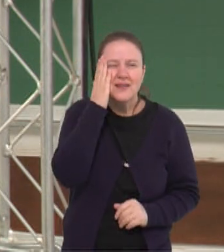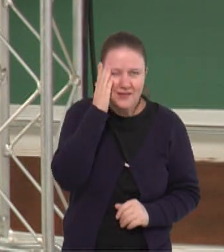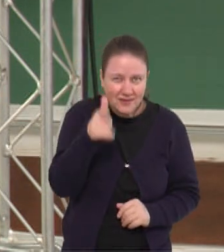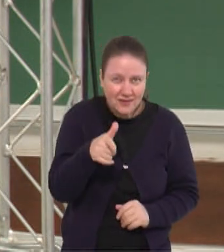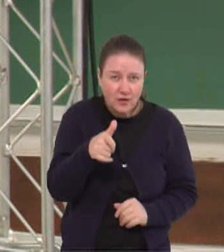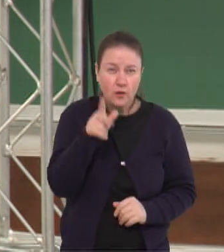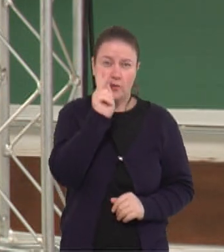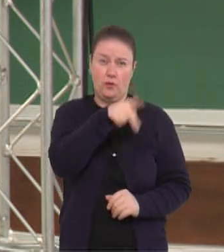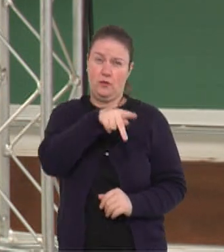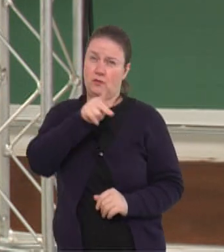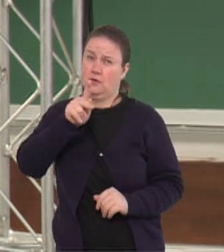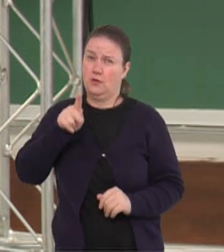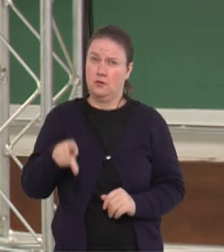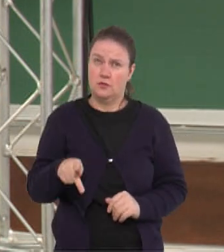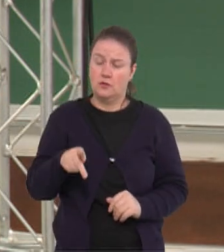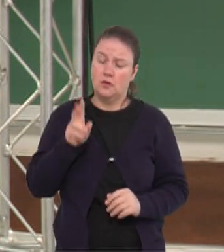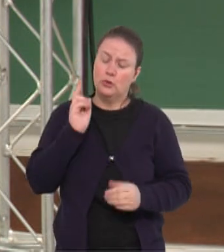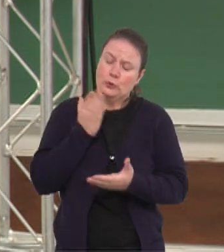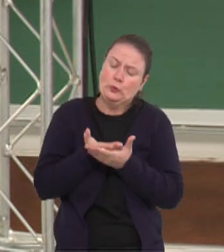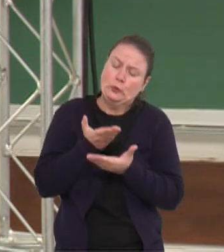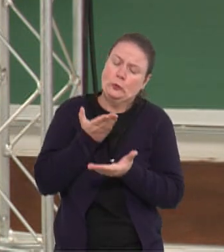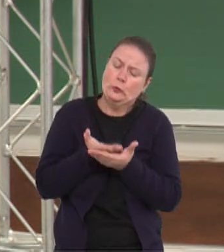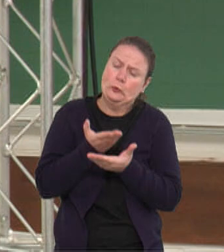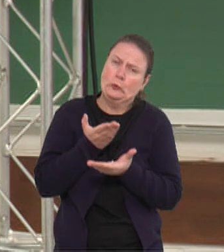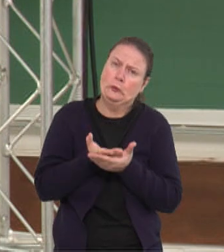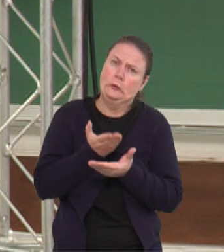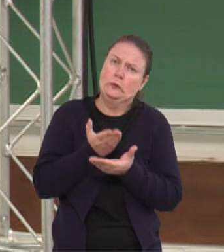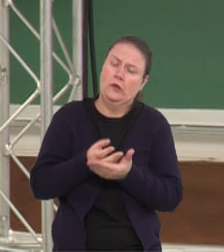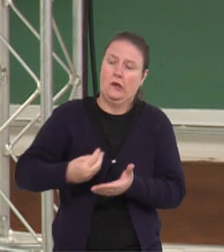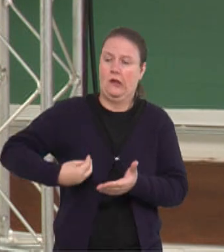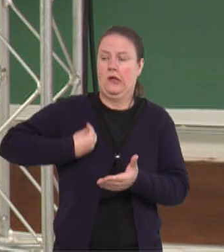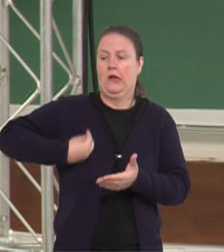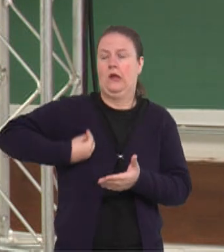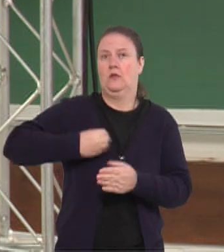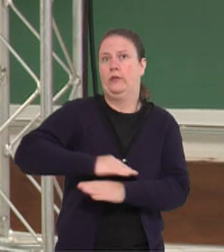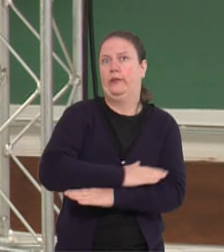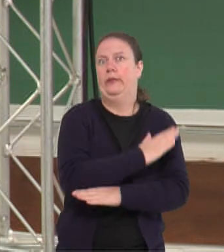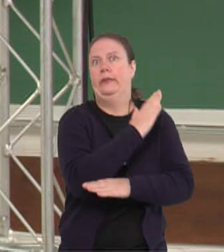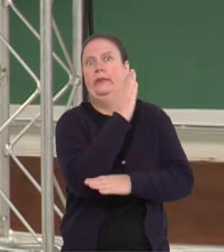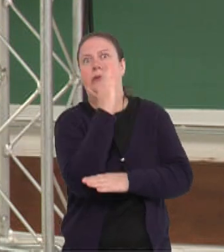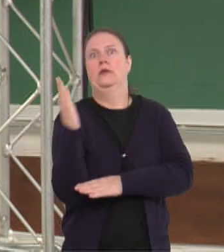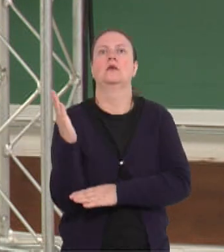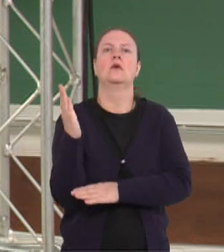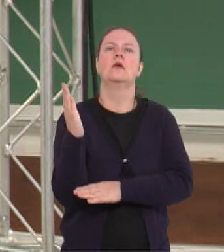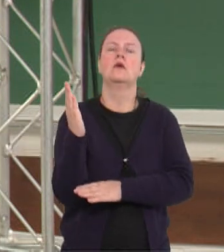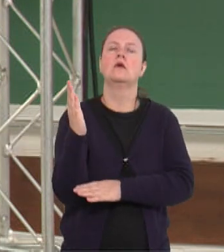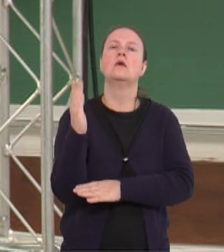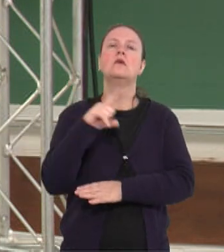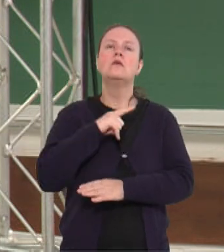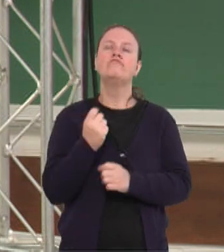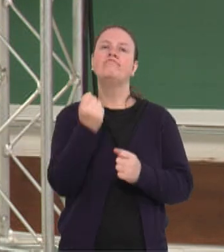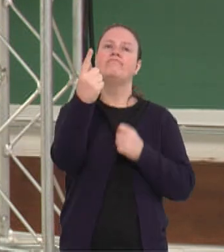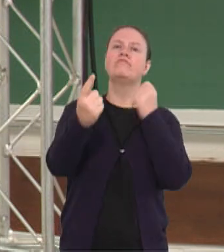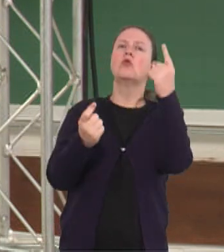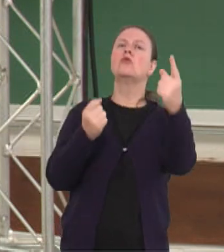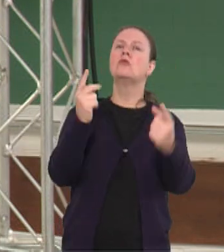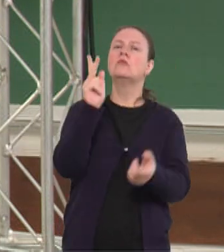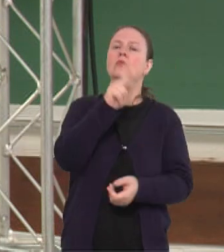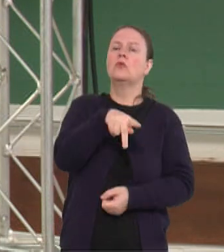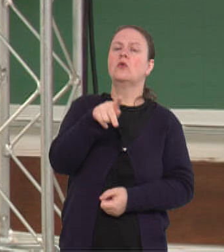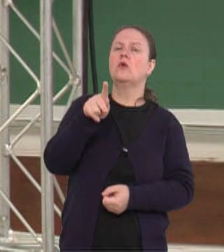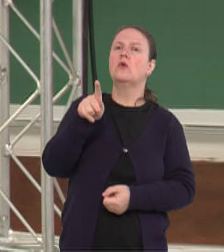estudar nunca. Já sou formado. A gente tem que estudar, estudar, estudar. E alguns professores têm que produzir alguma coisa